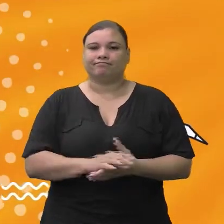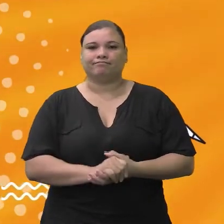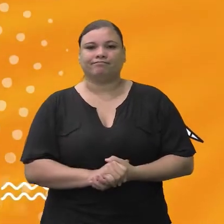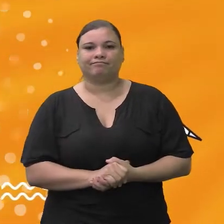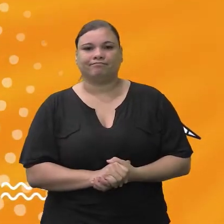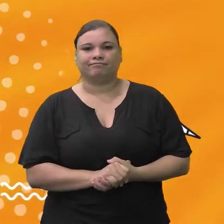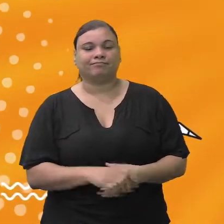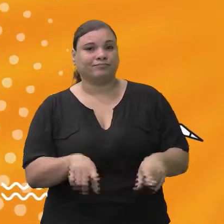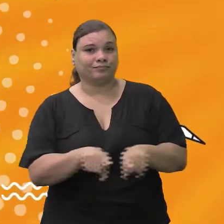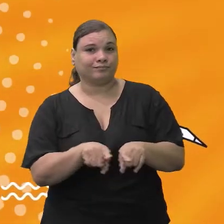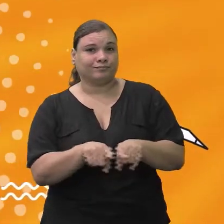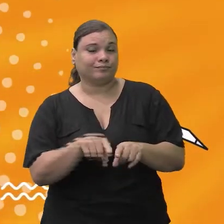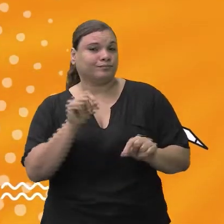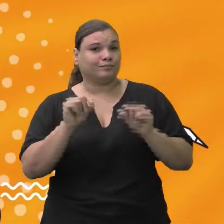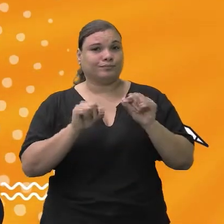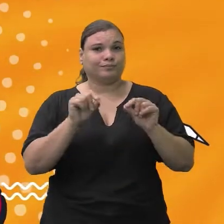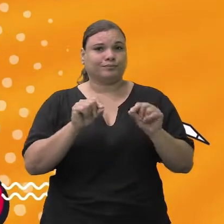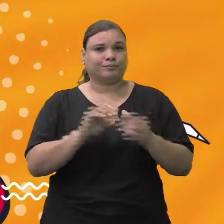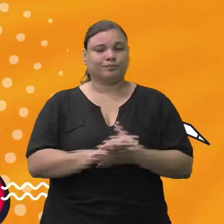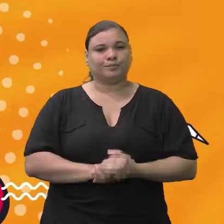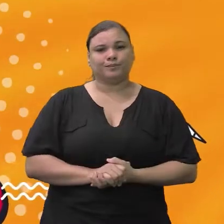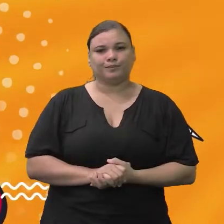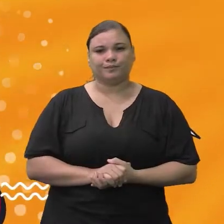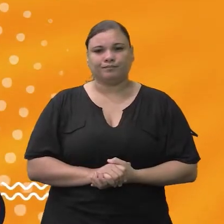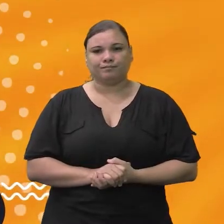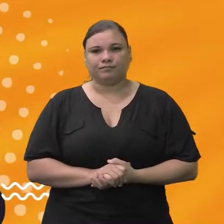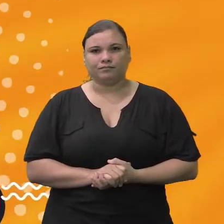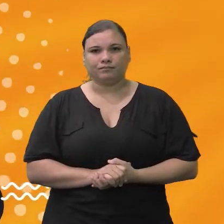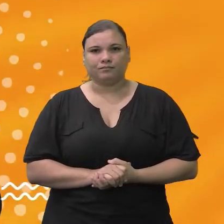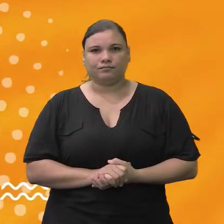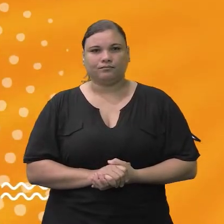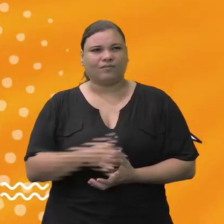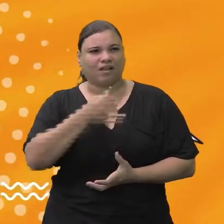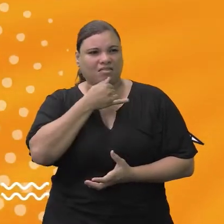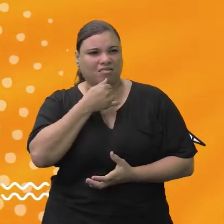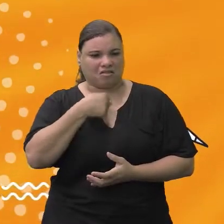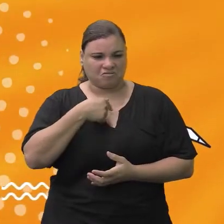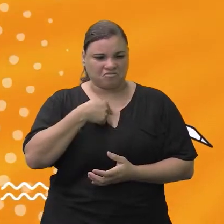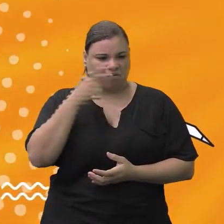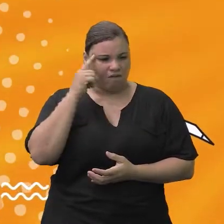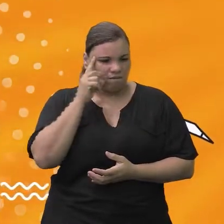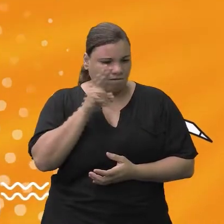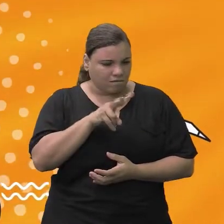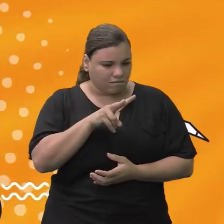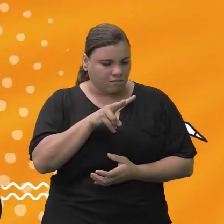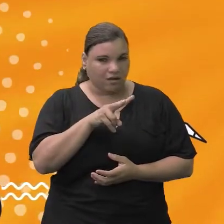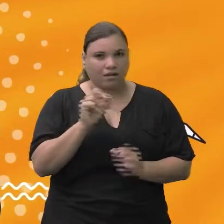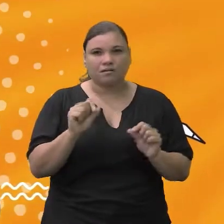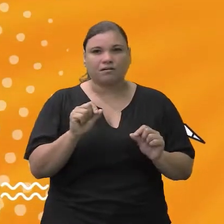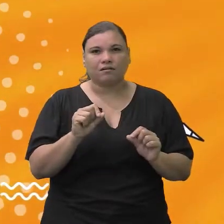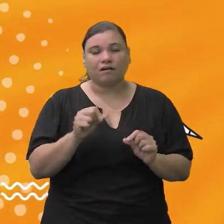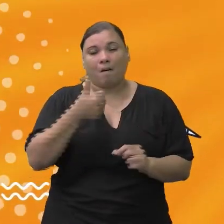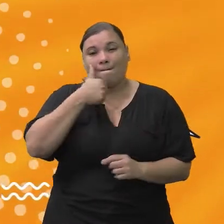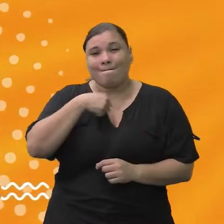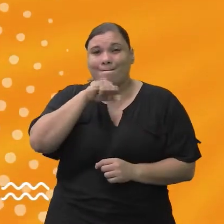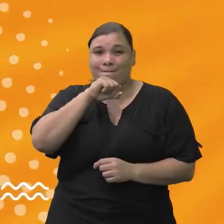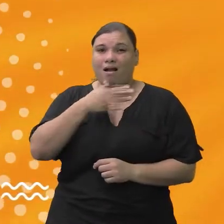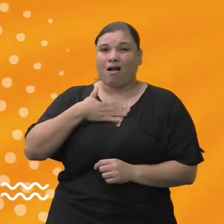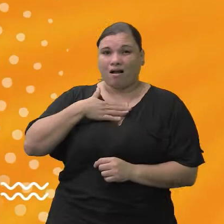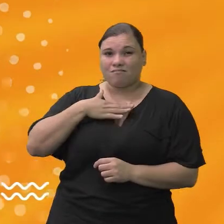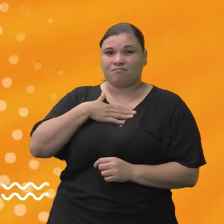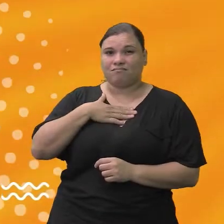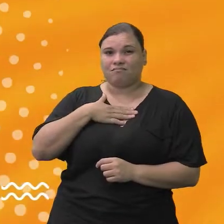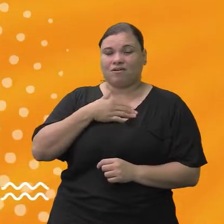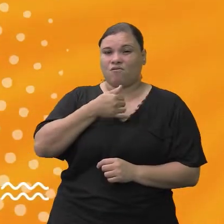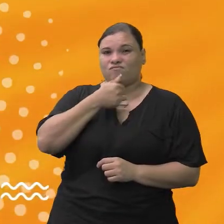tenho dado pra ver, fico muito cansada. Me deixa triste é ver a minha mãe muito triste, querendo que